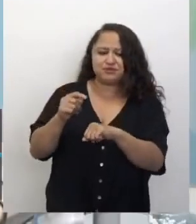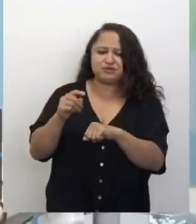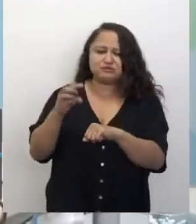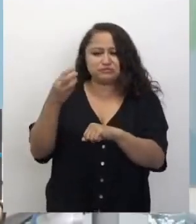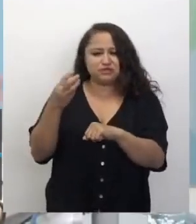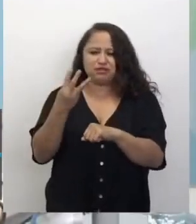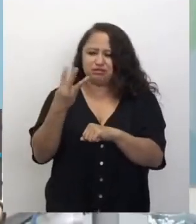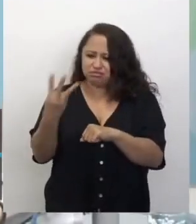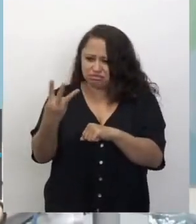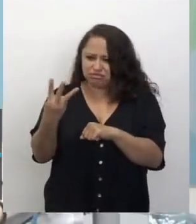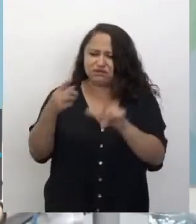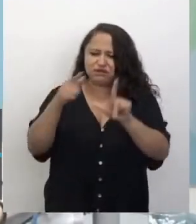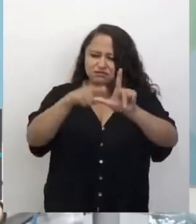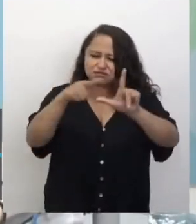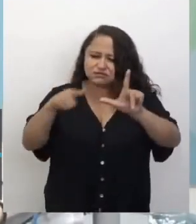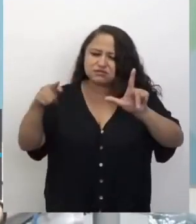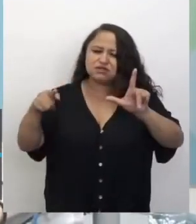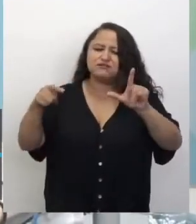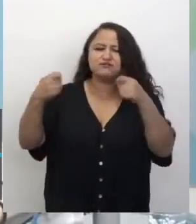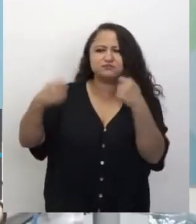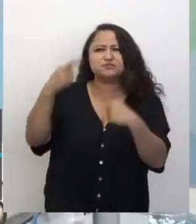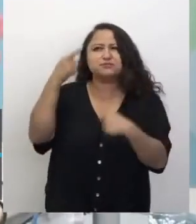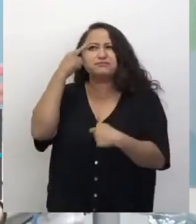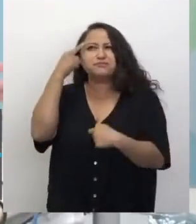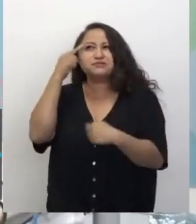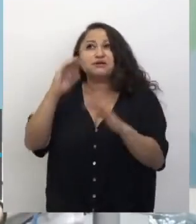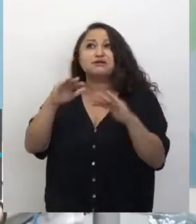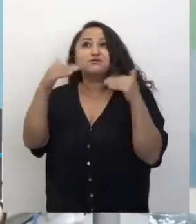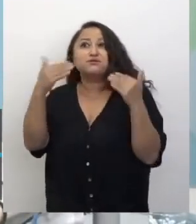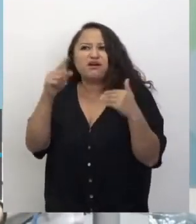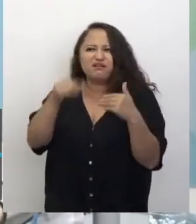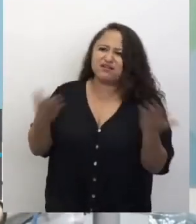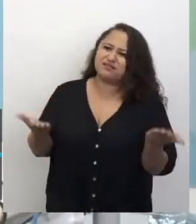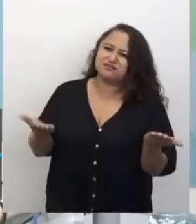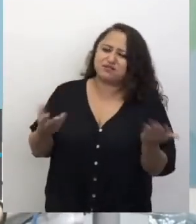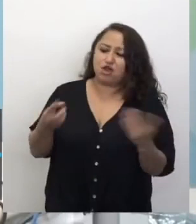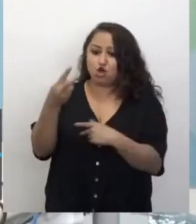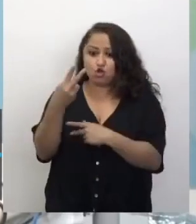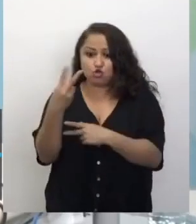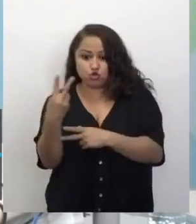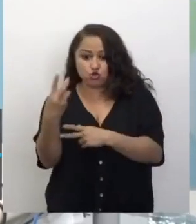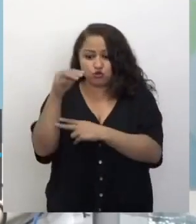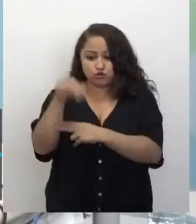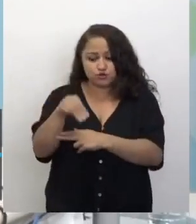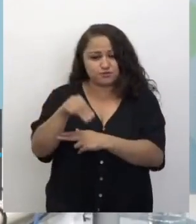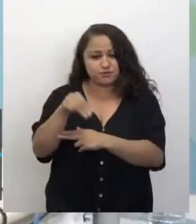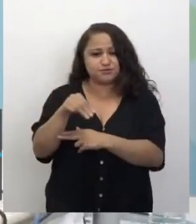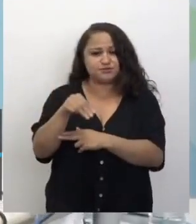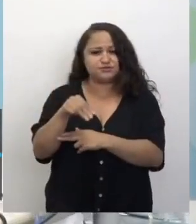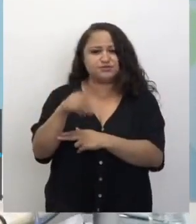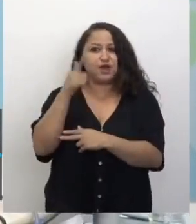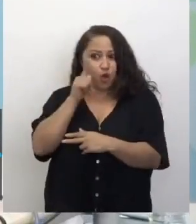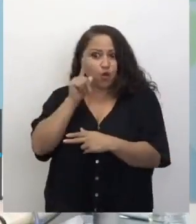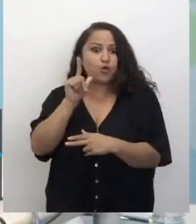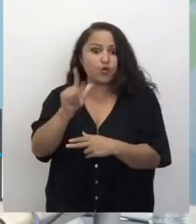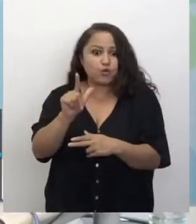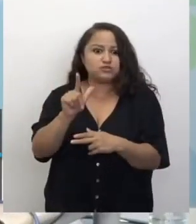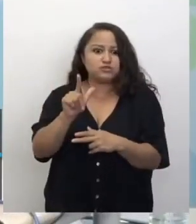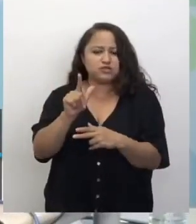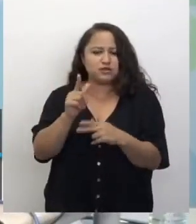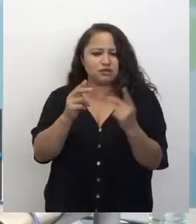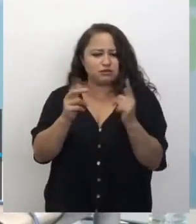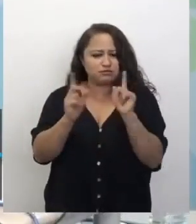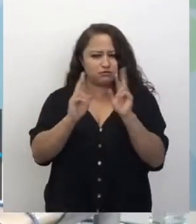3 gráficos para analisar, eles têm que pensar, qual é qual. Então, eu vou dar uns 2 minutos para eles poderem realmente saber qual é qual e diferenciar e